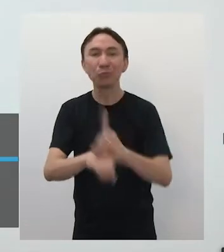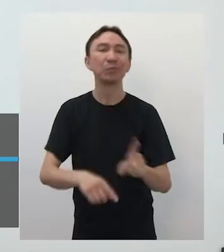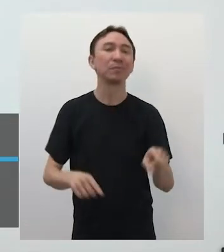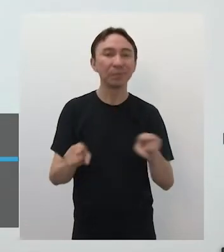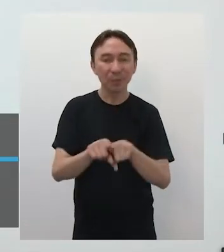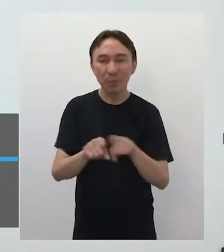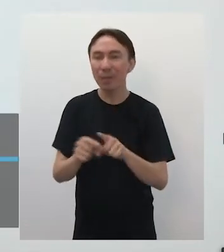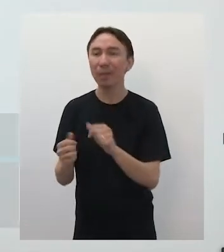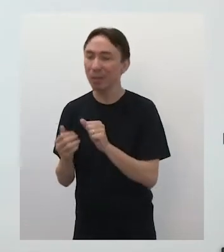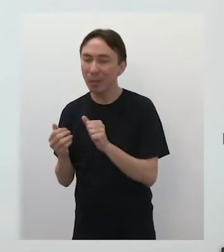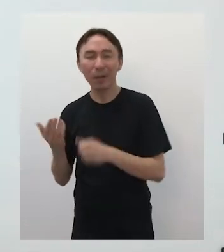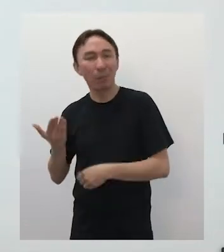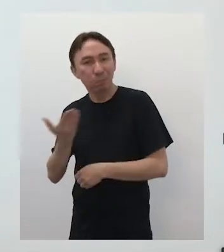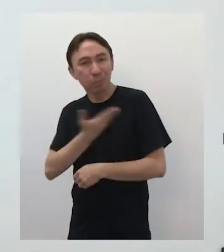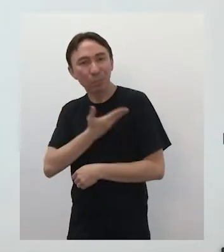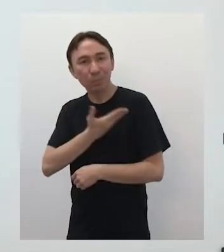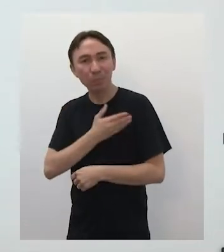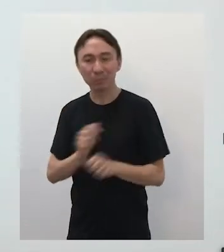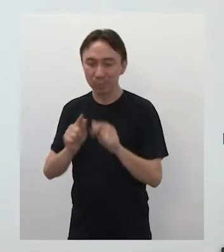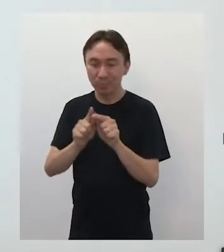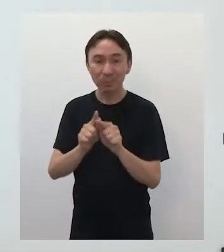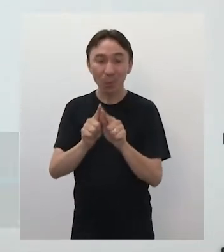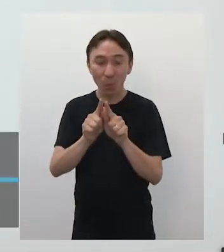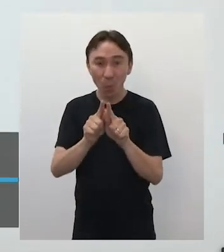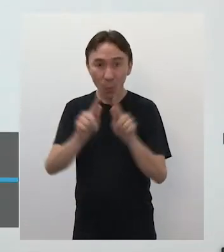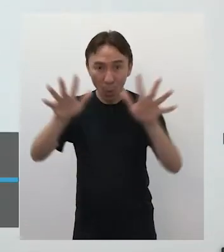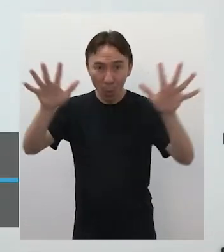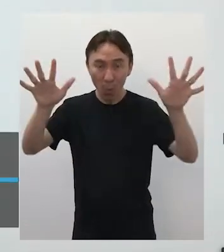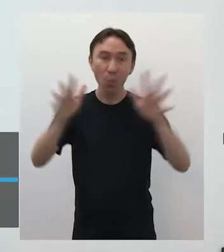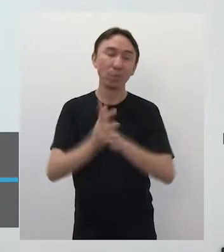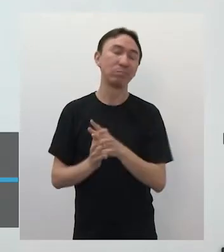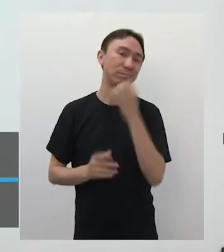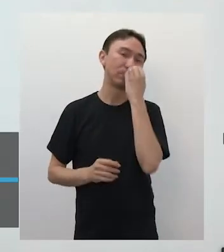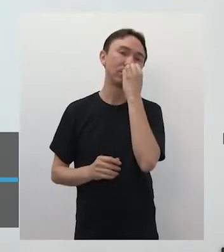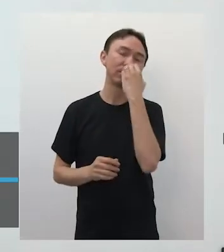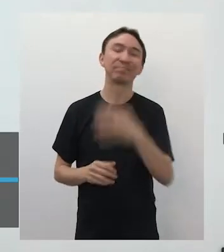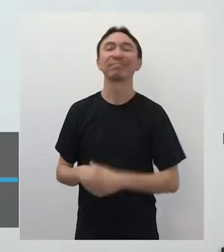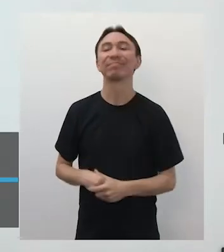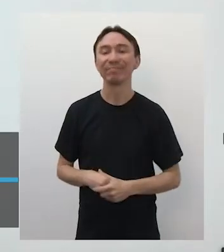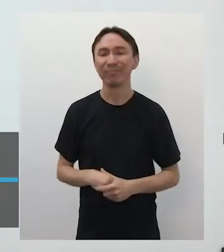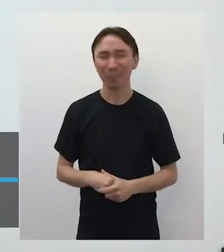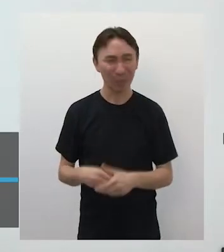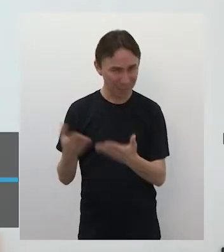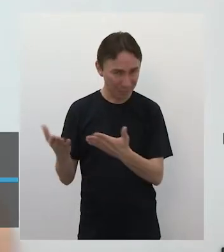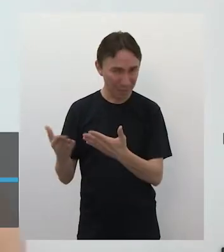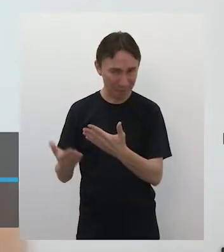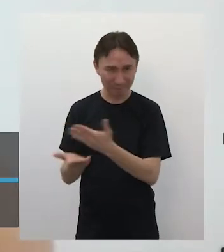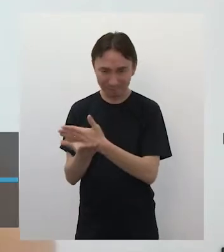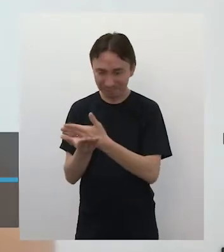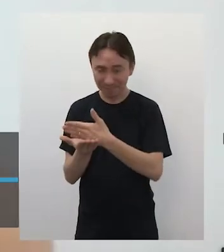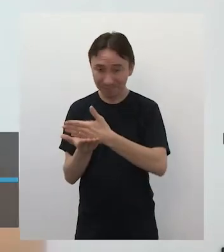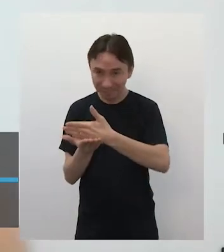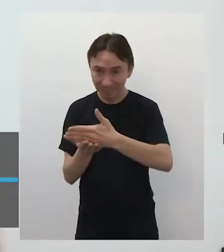Obrigada, Andréia. Obrigada pelo convite. Obrigada aos meus colegas